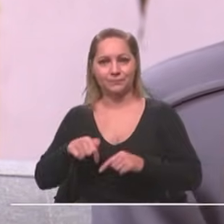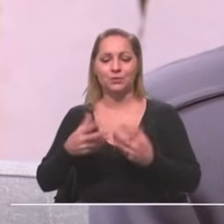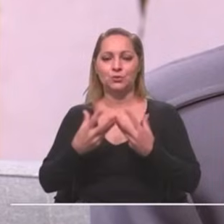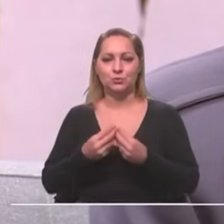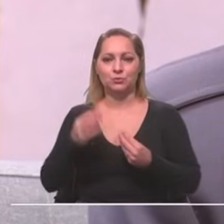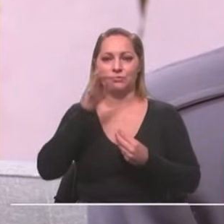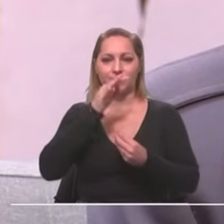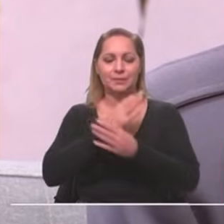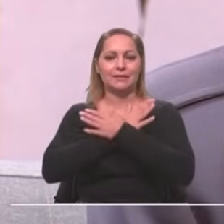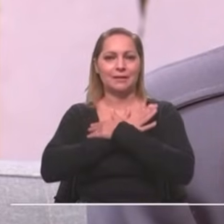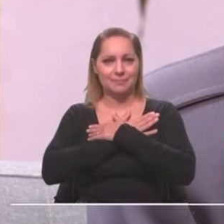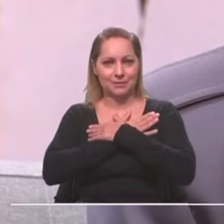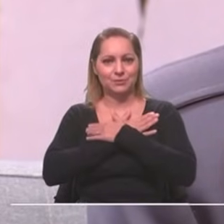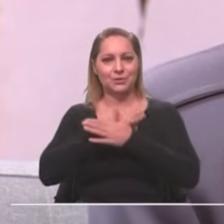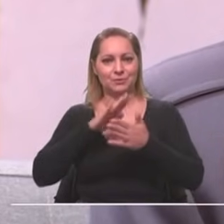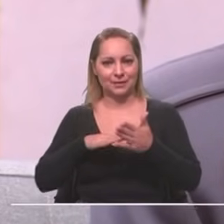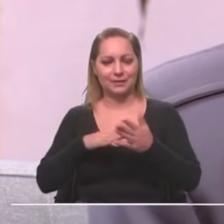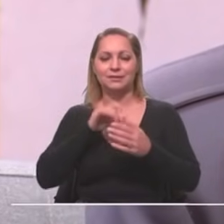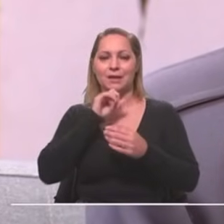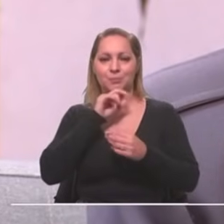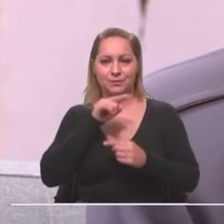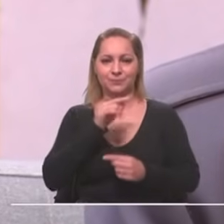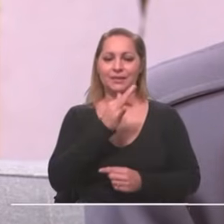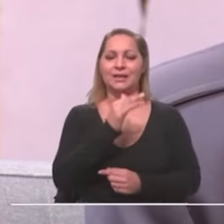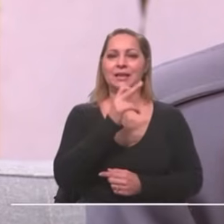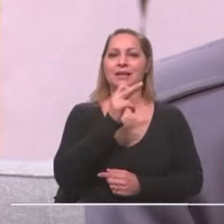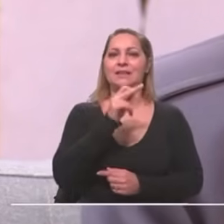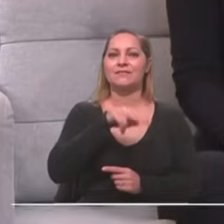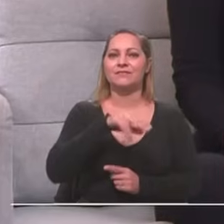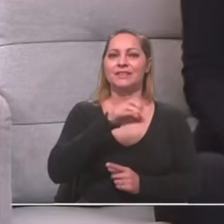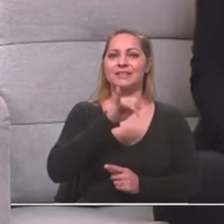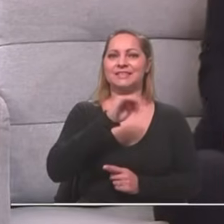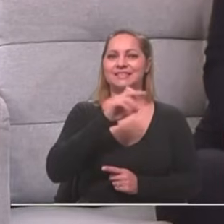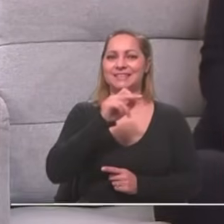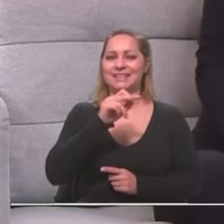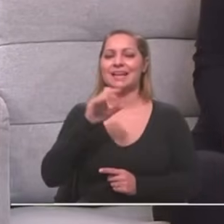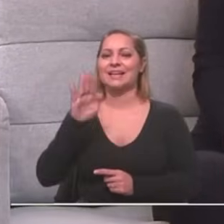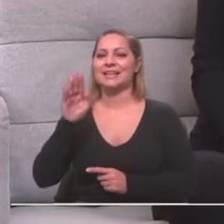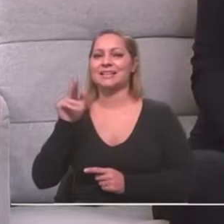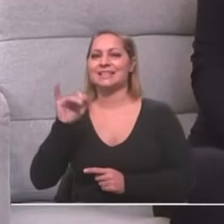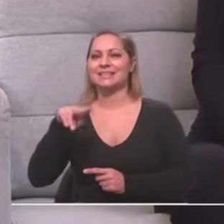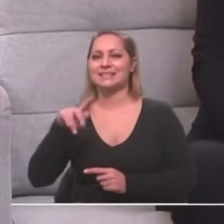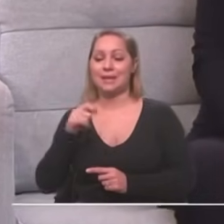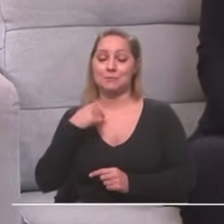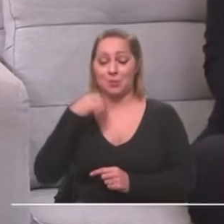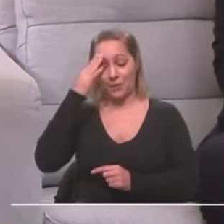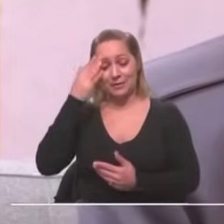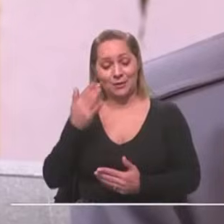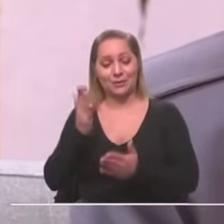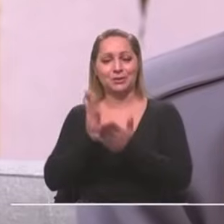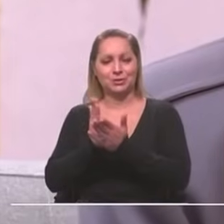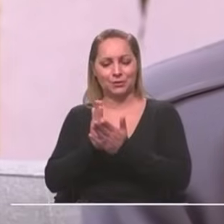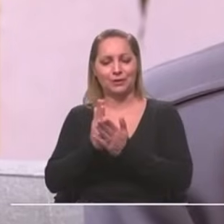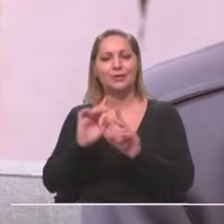é possível. É possível. É o Francisco. Francisca? É a Francisca e o Jaime. Francisca, Jaime, beijinho. Eu julgo que eles estão na escola. E depois